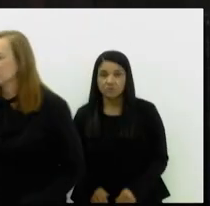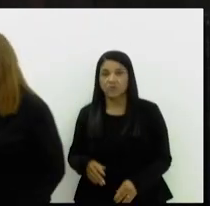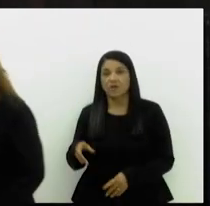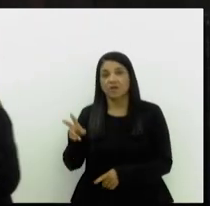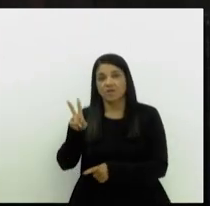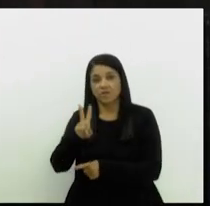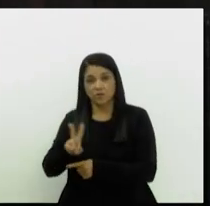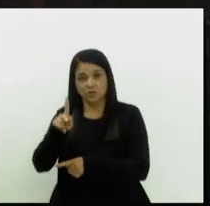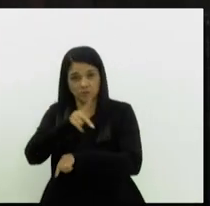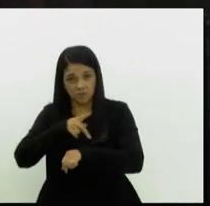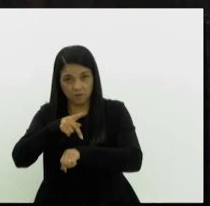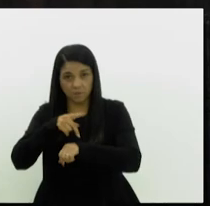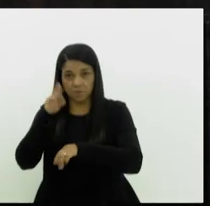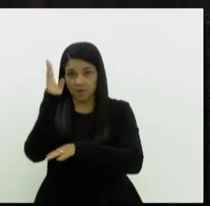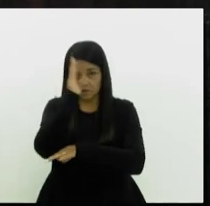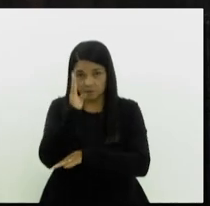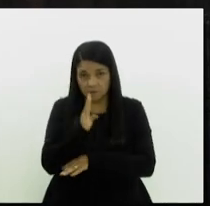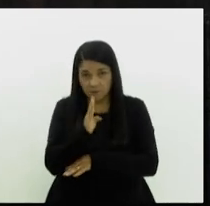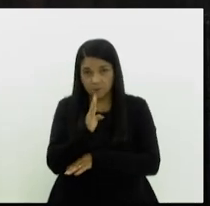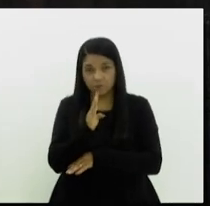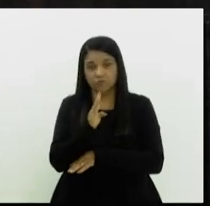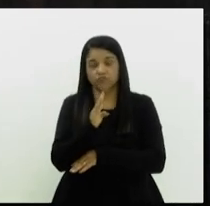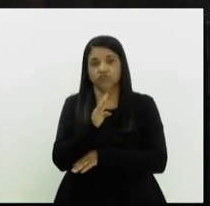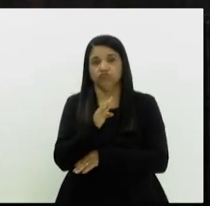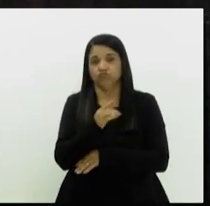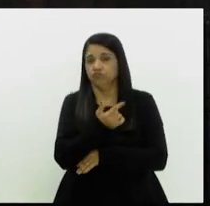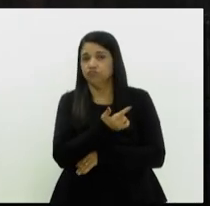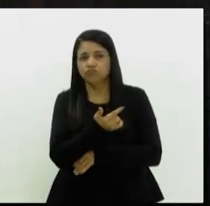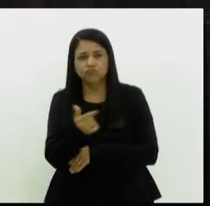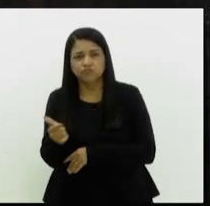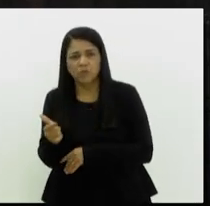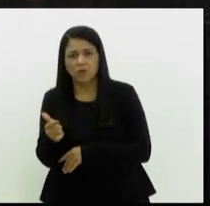venezuelano, brasileiro, não existe